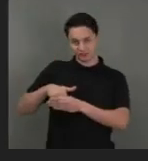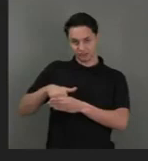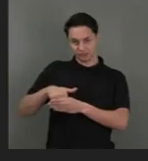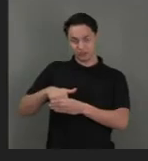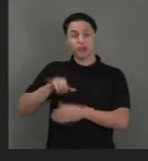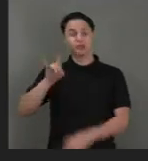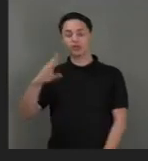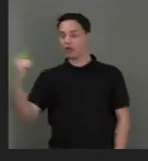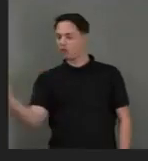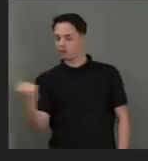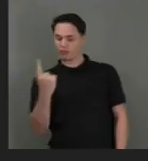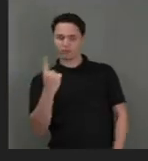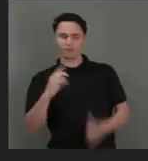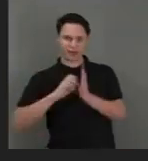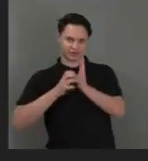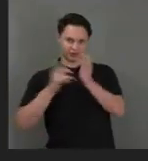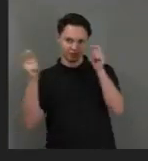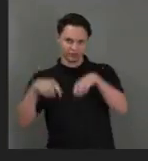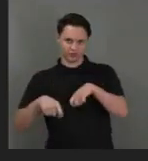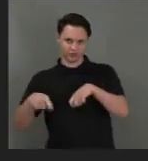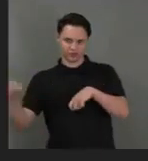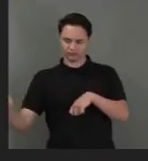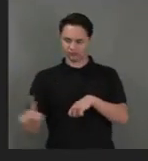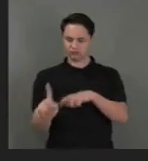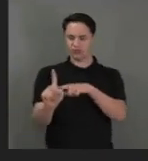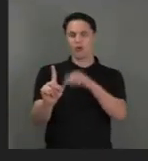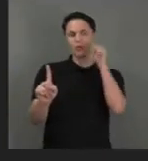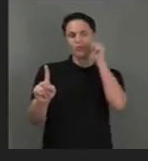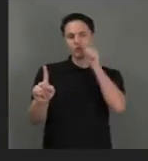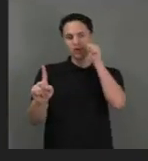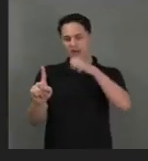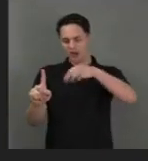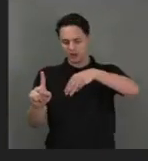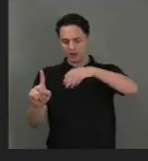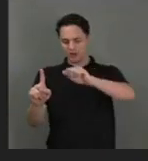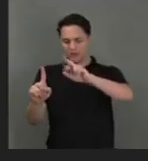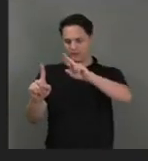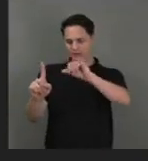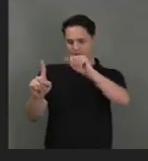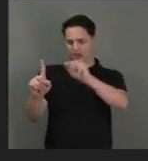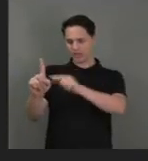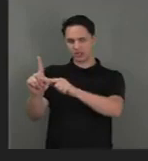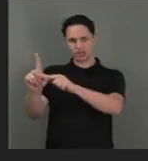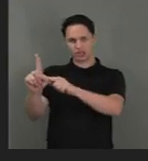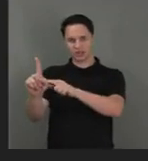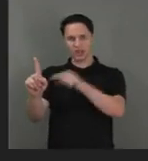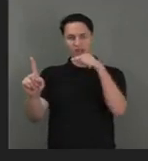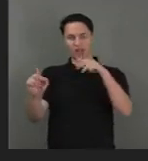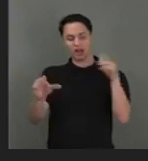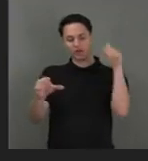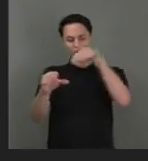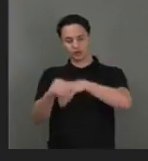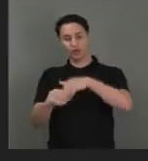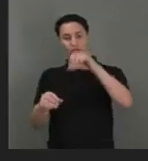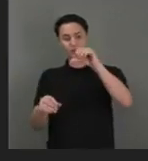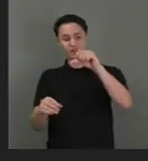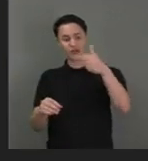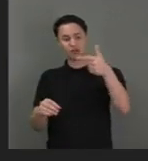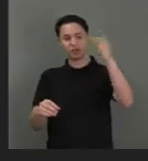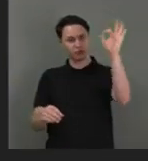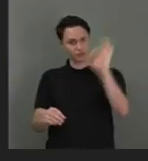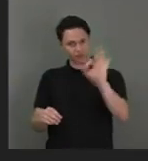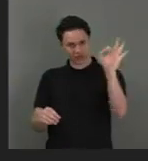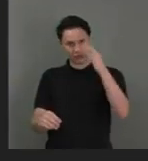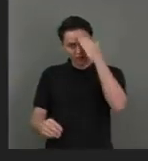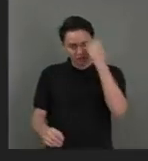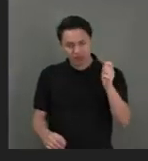92% dos votos. Quer saber o que aconteceu com ela depois desses 92%? Eu vou tentar explicar aqui a